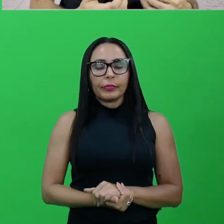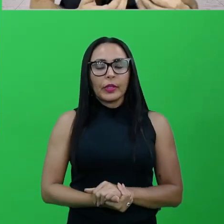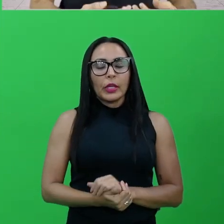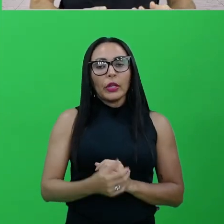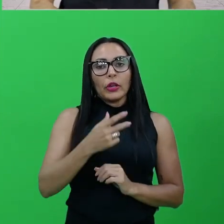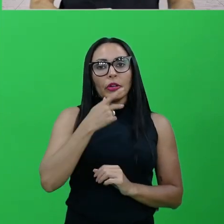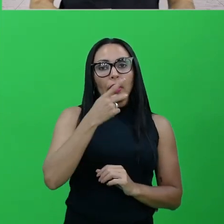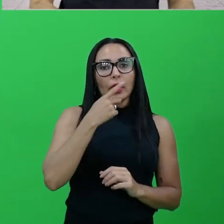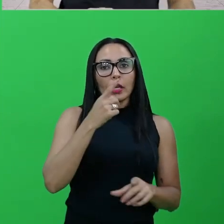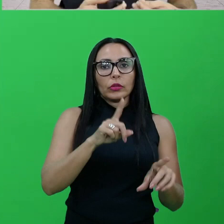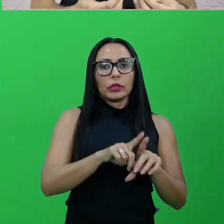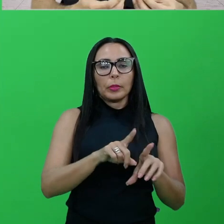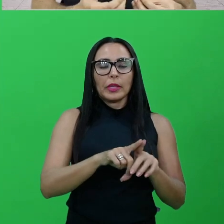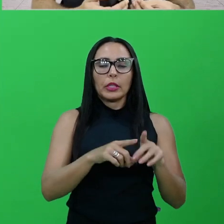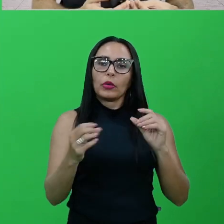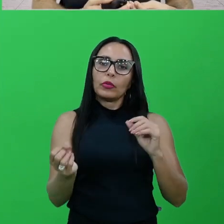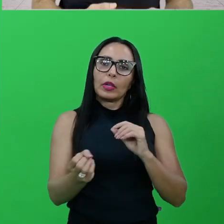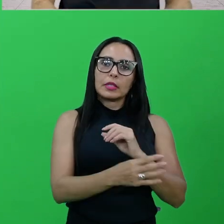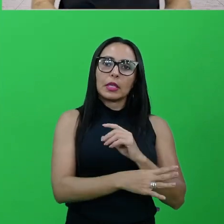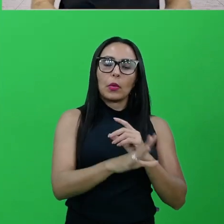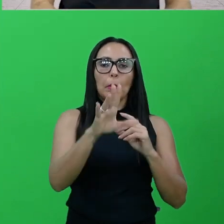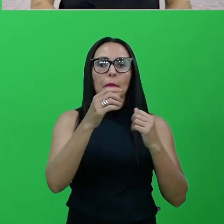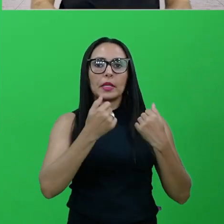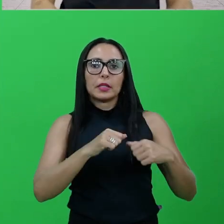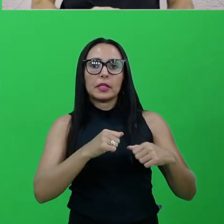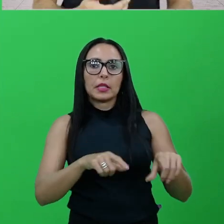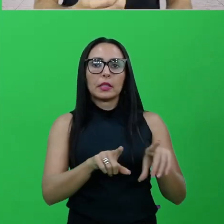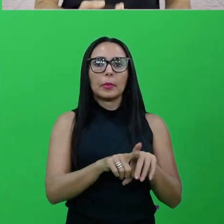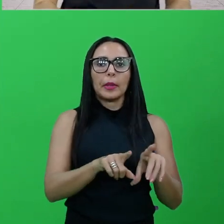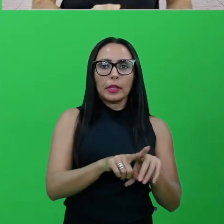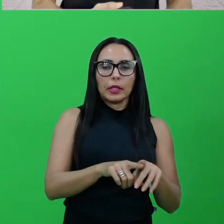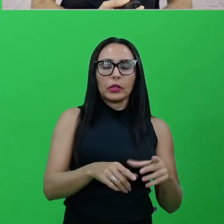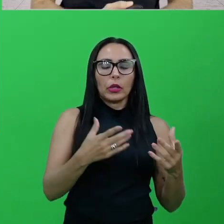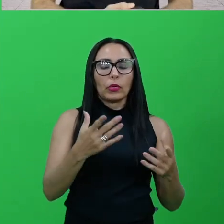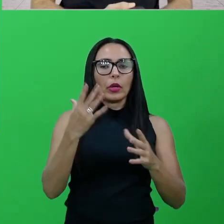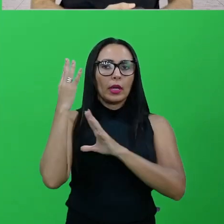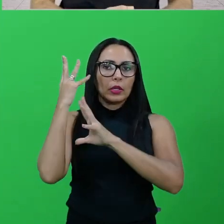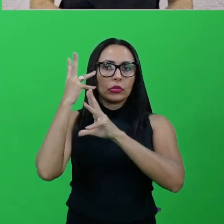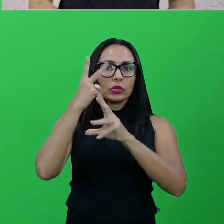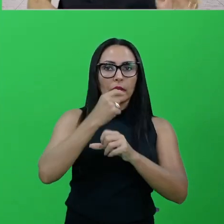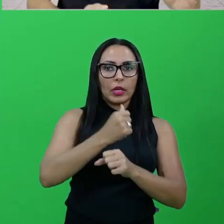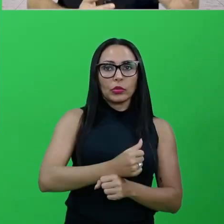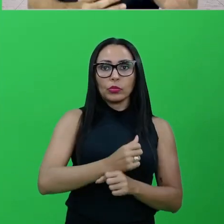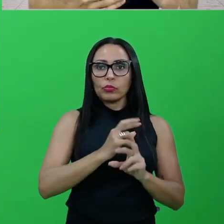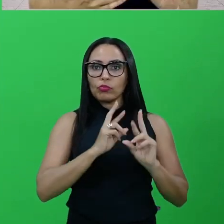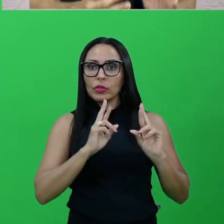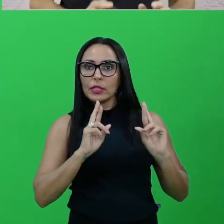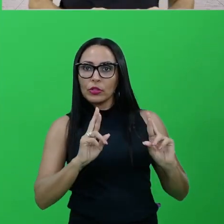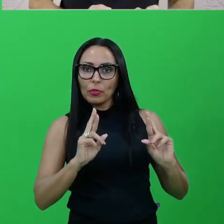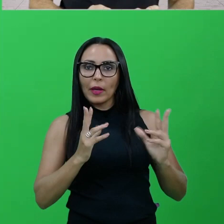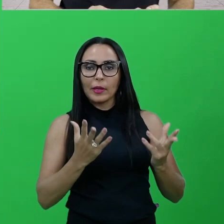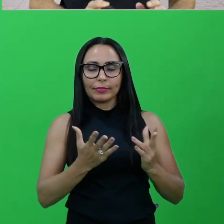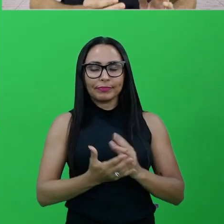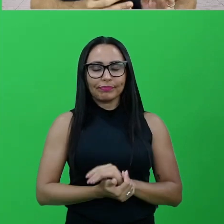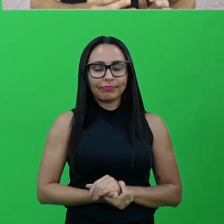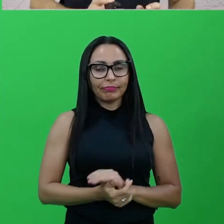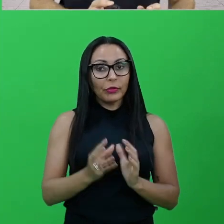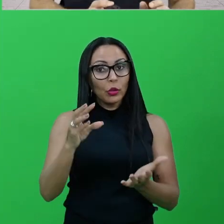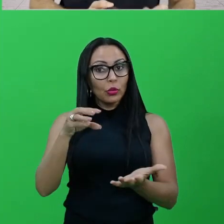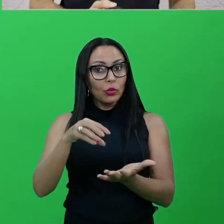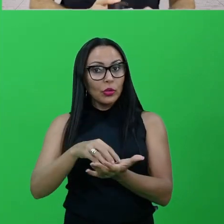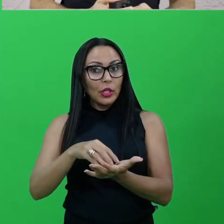de medição da inovação, precisa-se também levar em conta o resultado que se espera. No setor